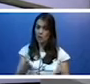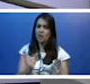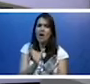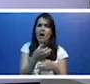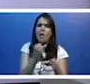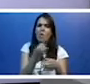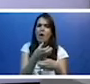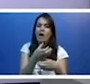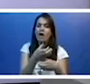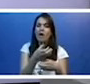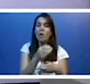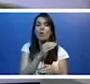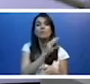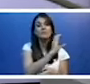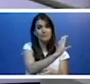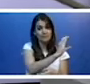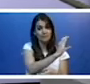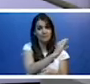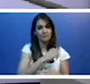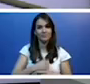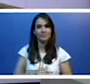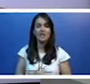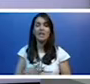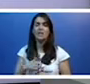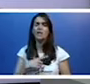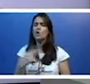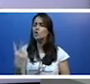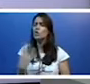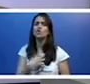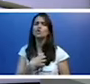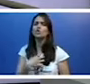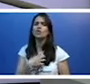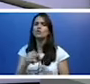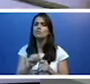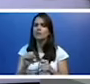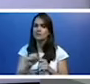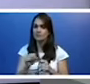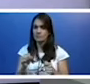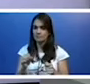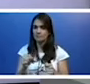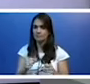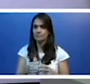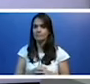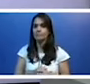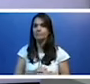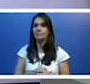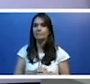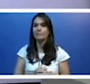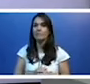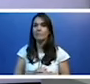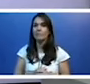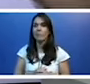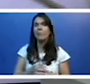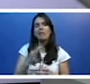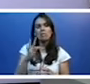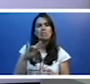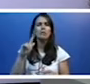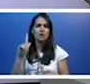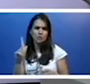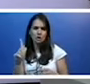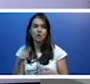calcular o ângulo do vértice P tem dois jeito de fazer que é pela razão trigonométrica né seria tão gente